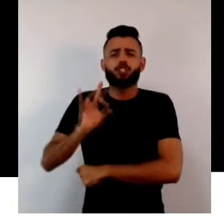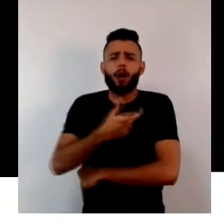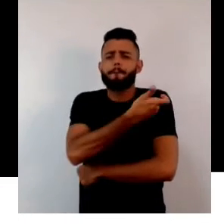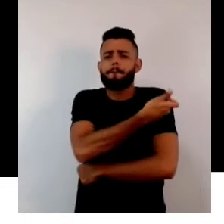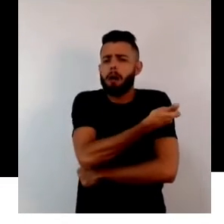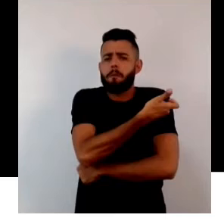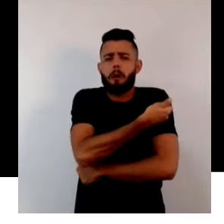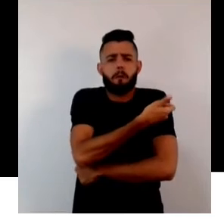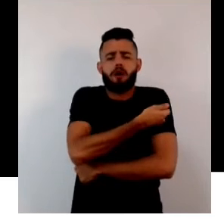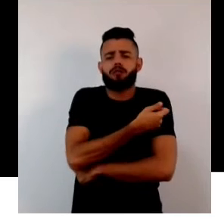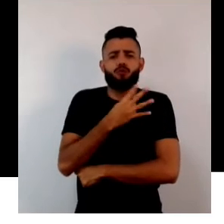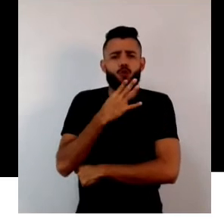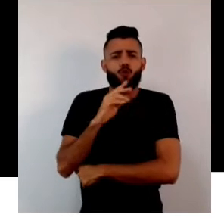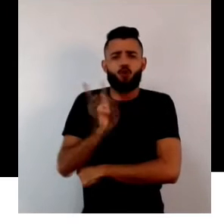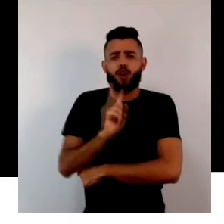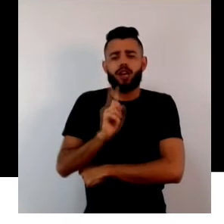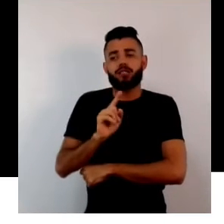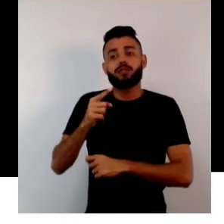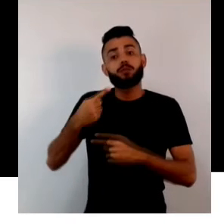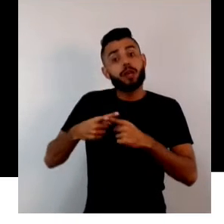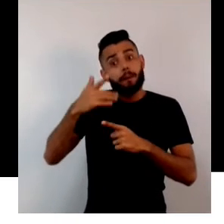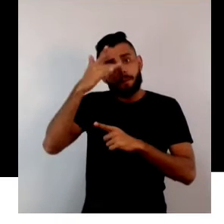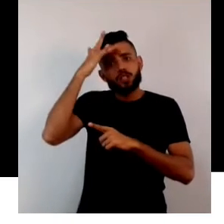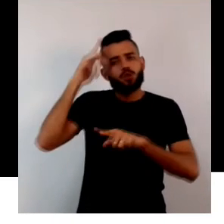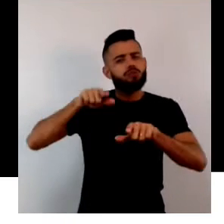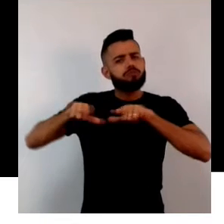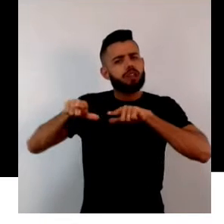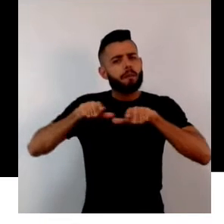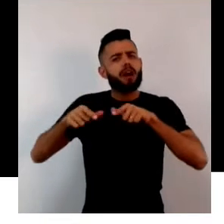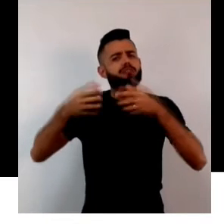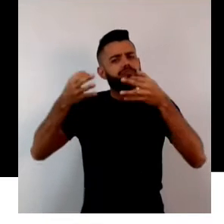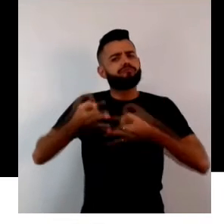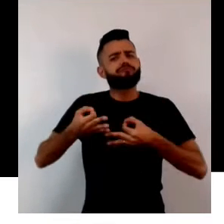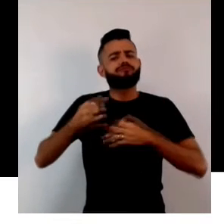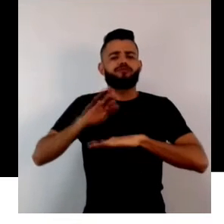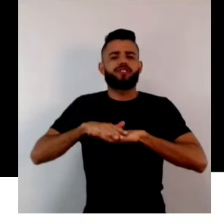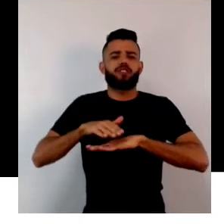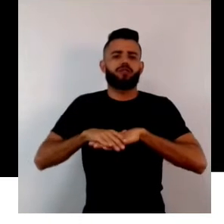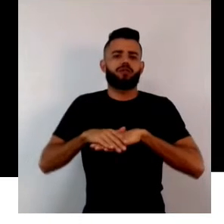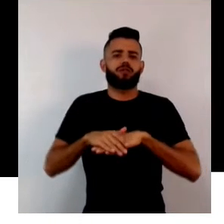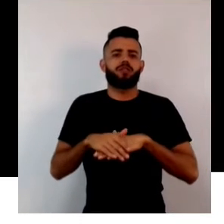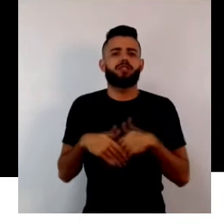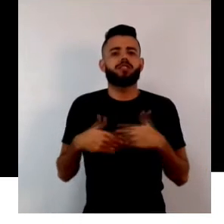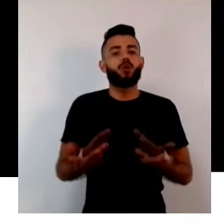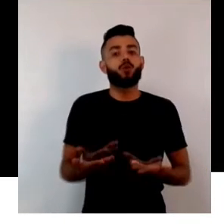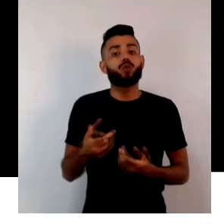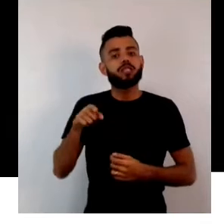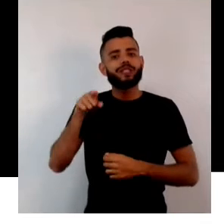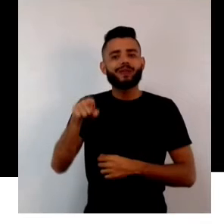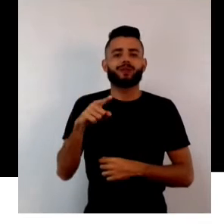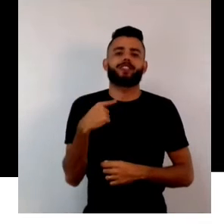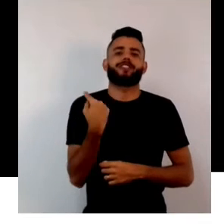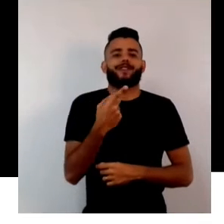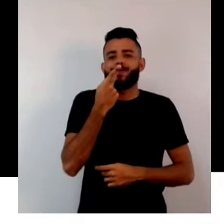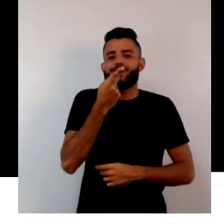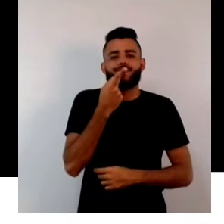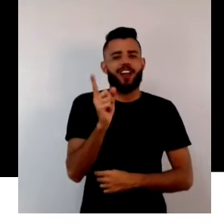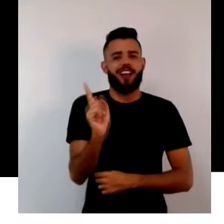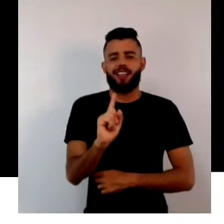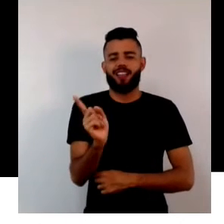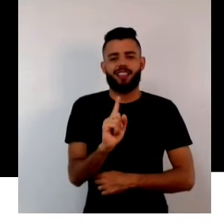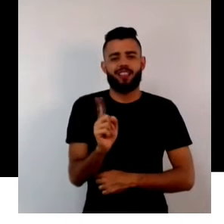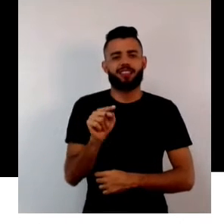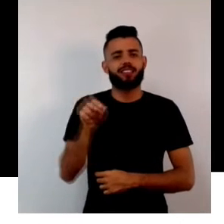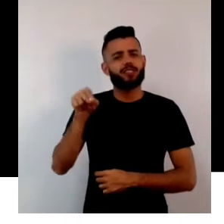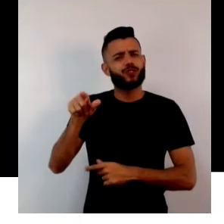fazendo um trabalho muito bem feito. Então, isso é um fator que eu acho que a gente não comenta tanto, né? Nunca chegou a ser um grande problema, pelo